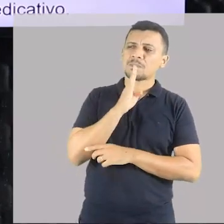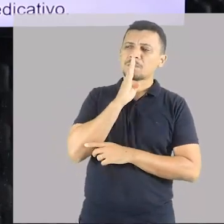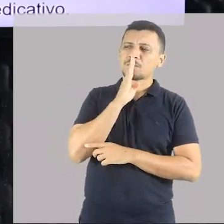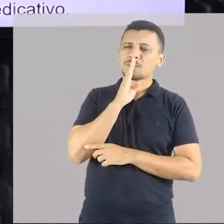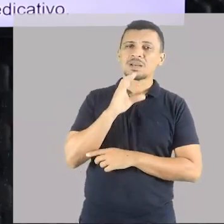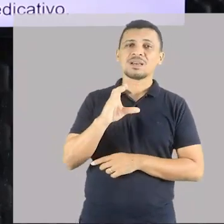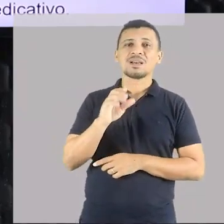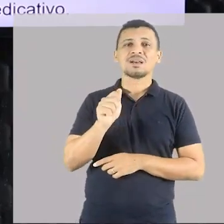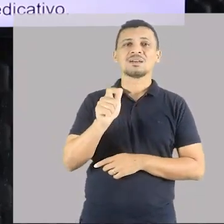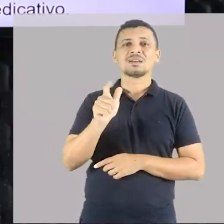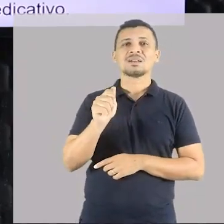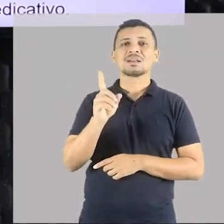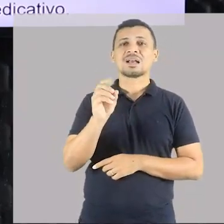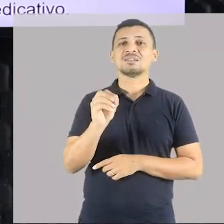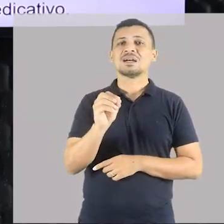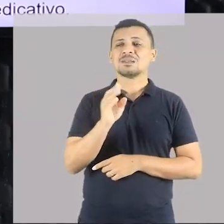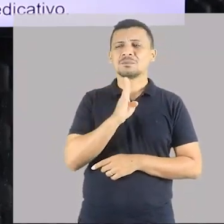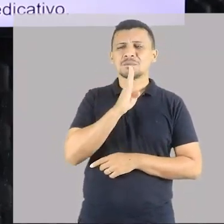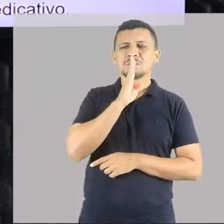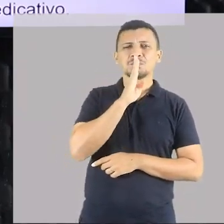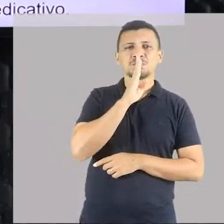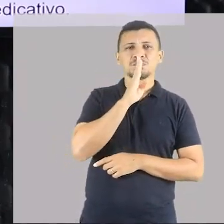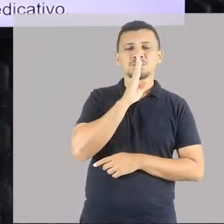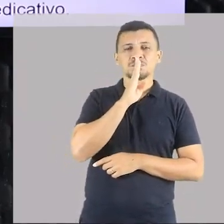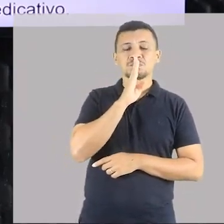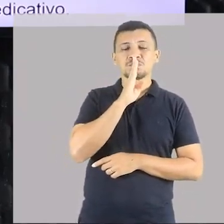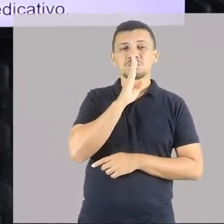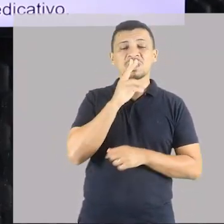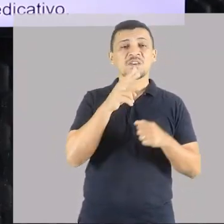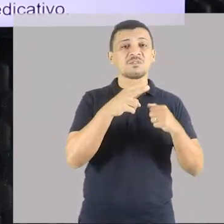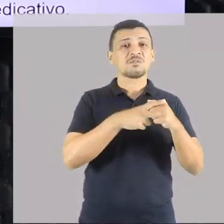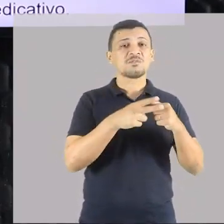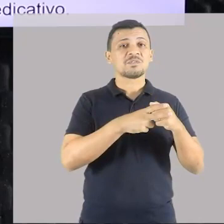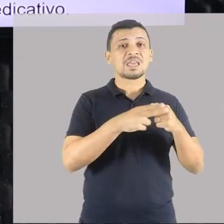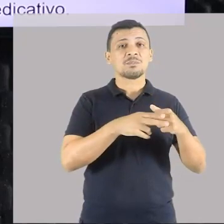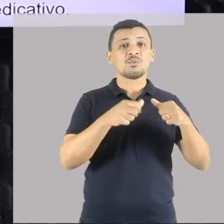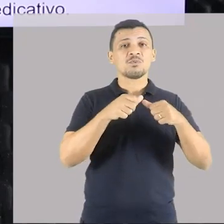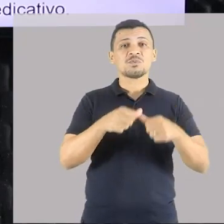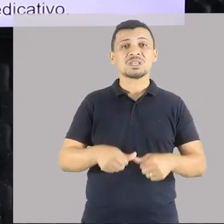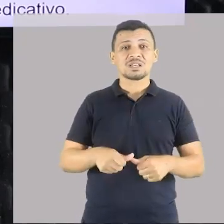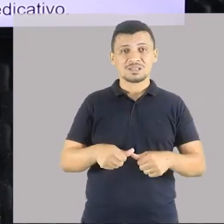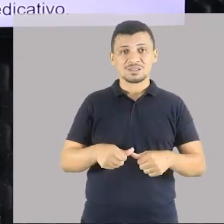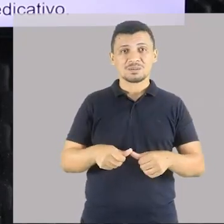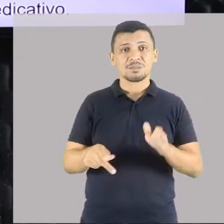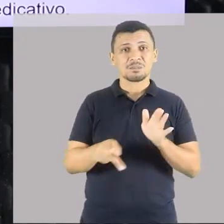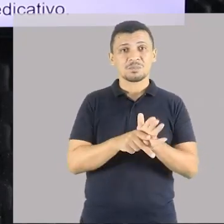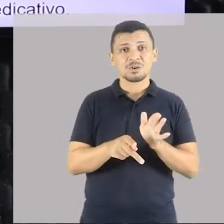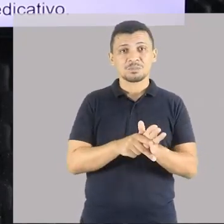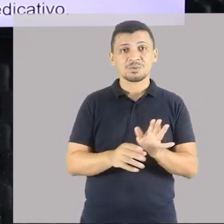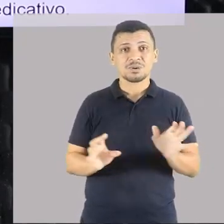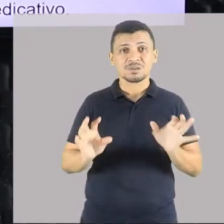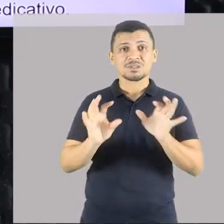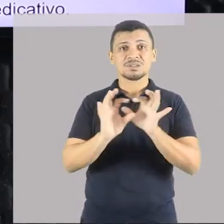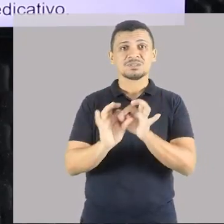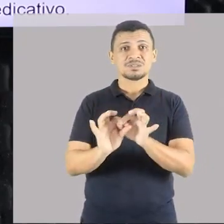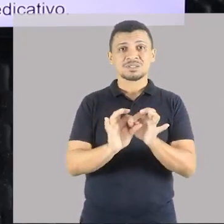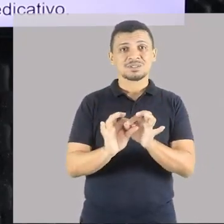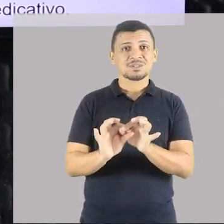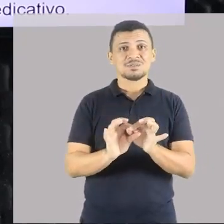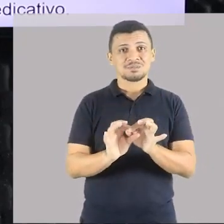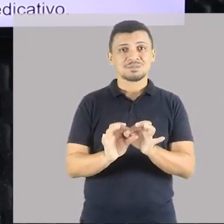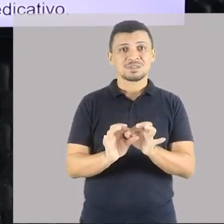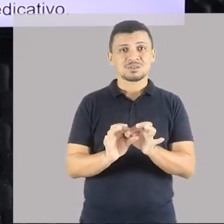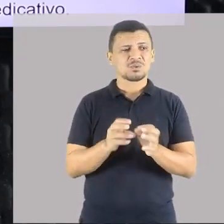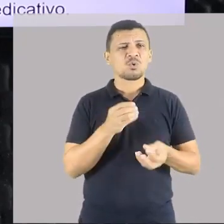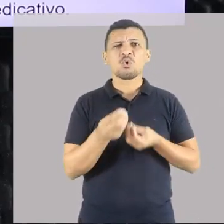Olha só, ficar calado, esse verbo ficar aí, ele é um verbo de ligação. Ele é um verbo que indica estado.